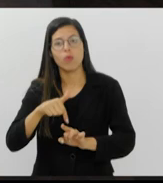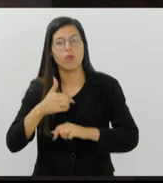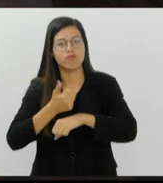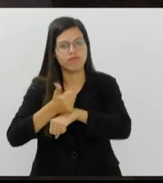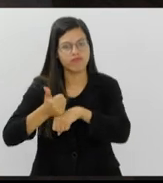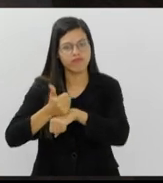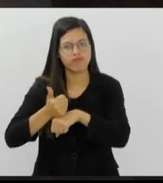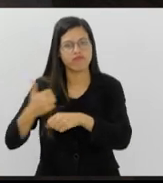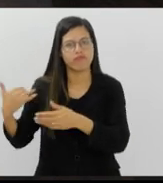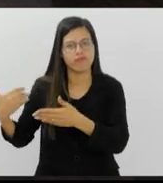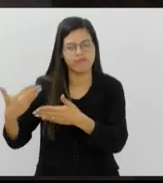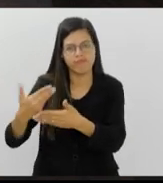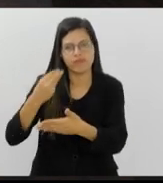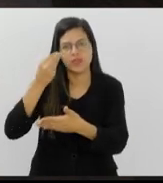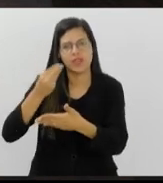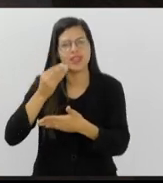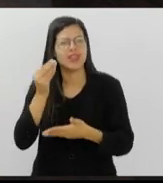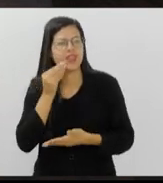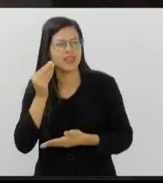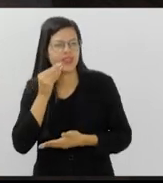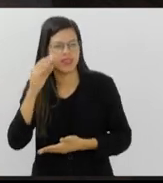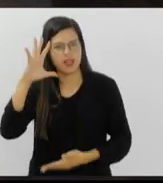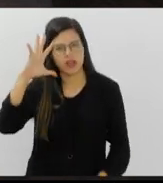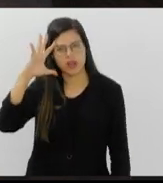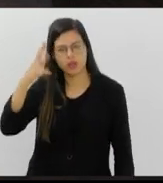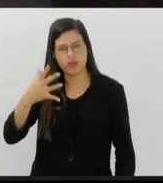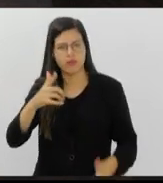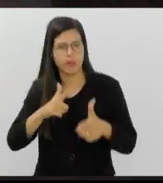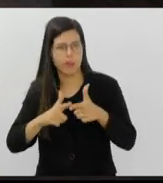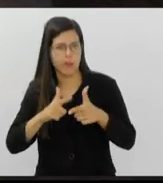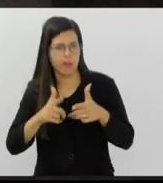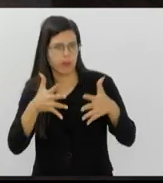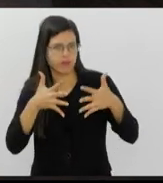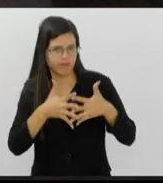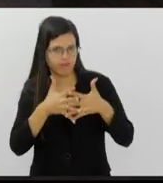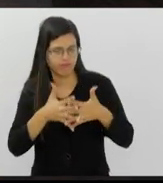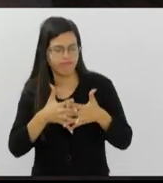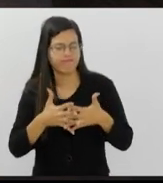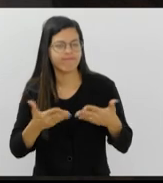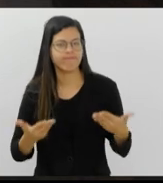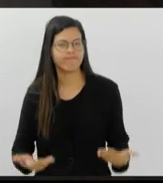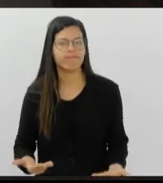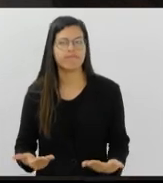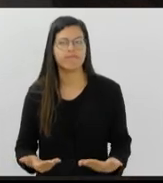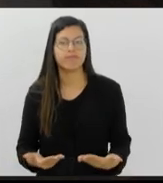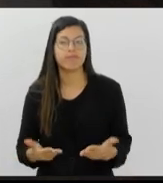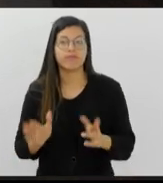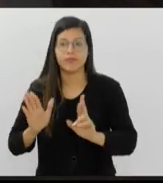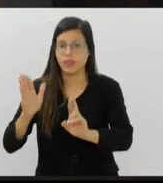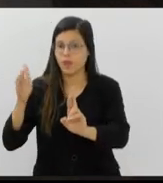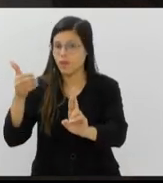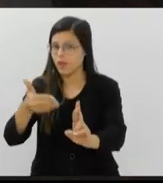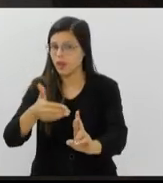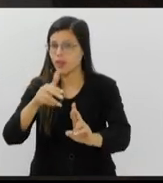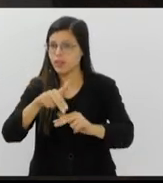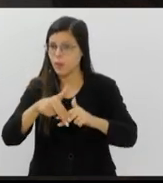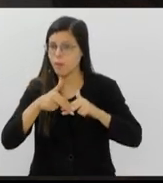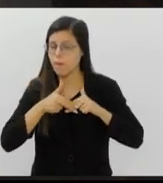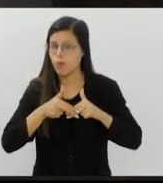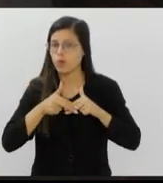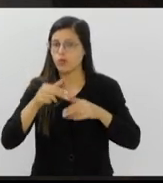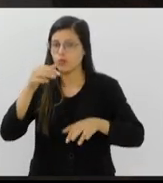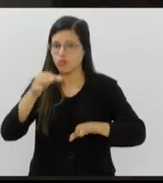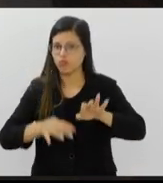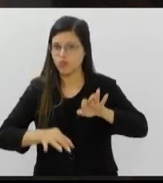soluções pacíficas para conflitos complexos, o que lhe conferiu destaque no cenário jurídico